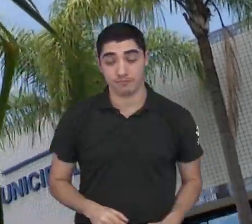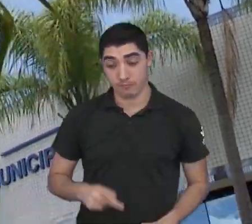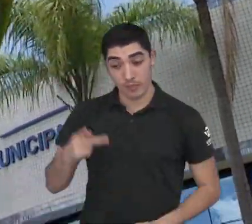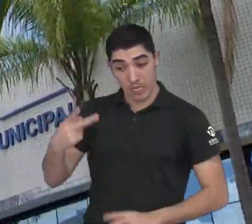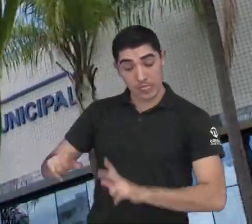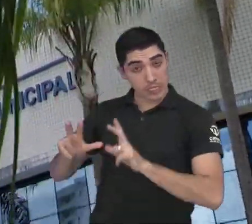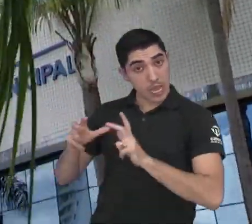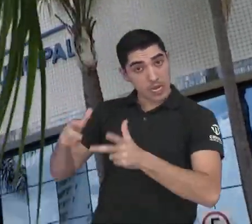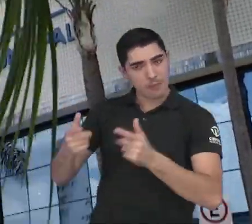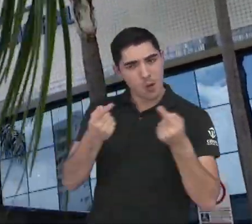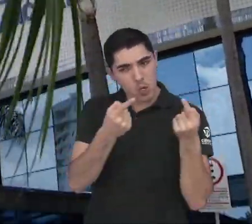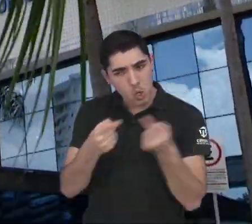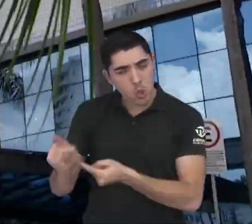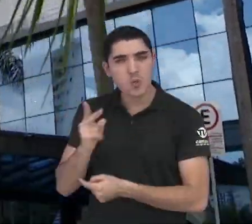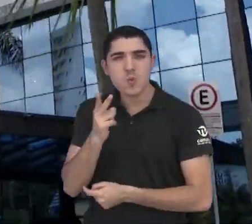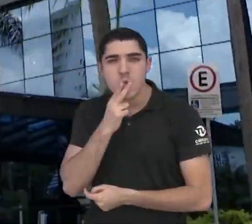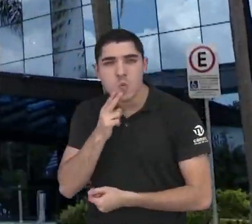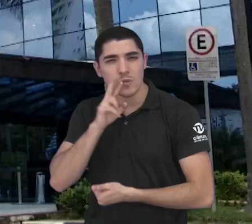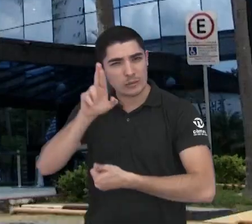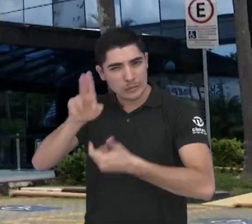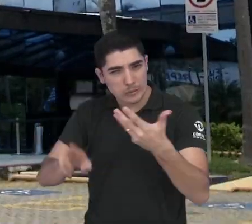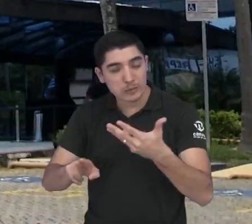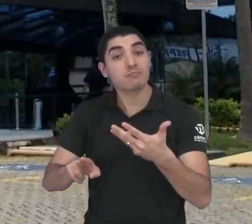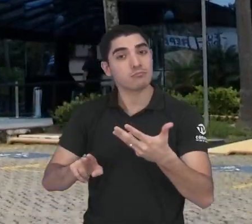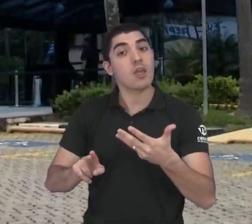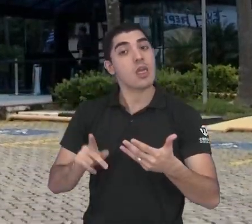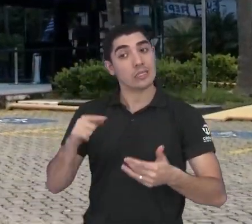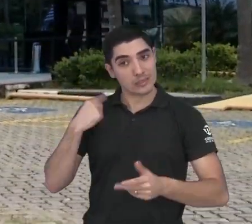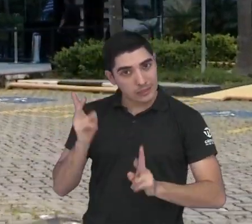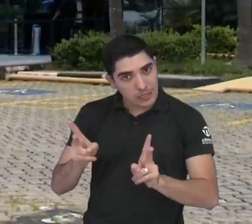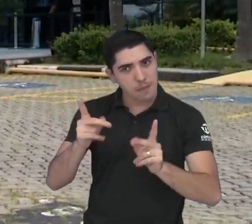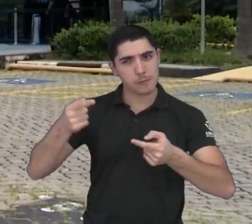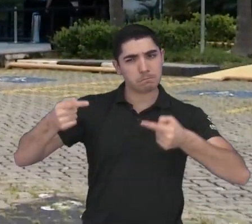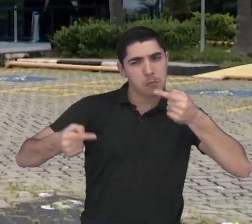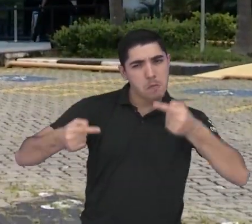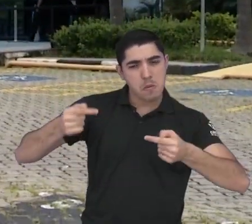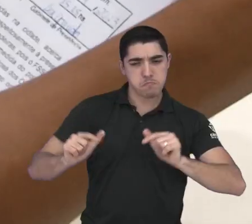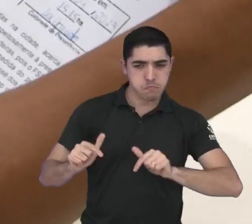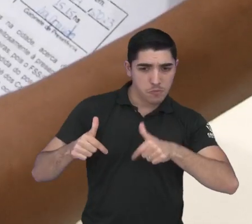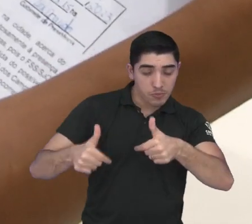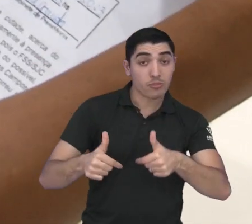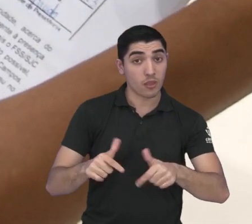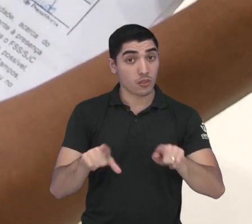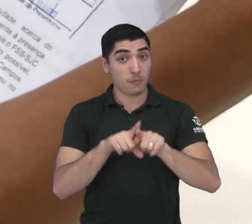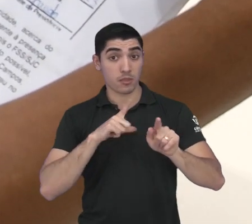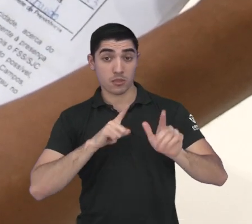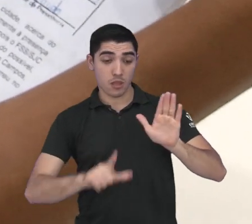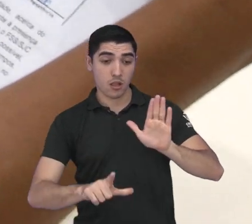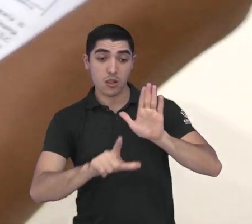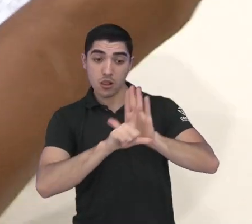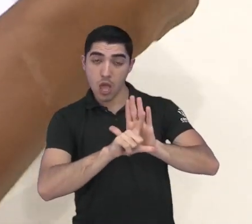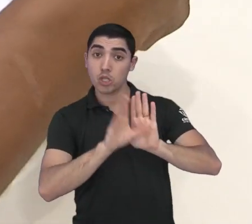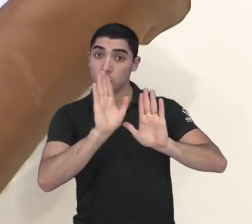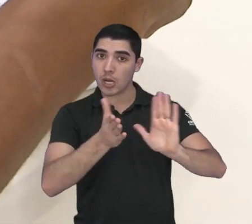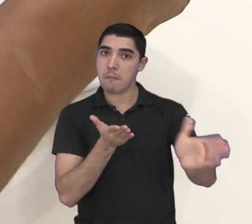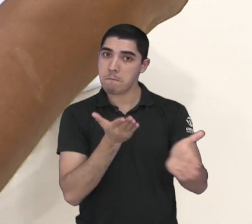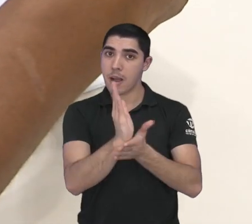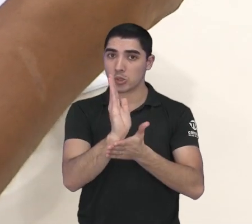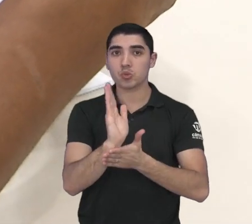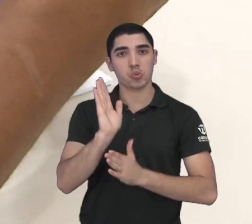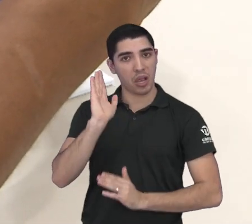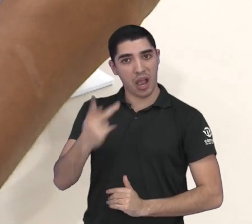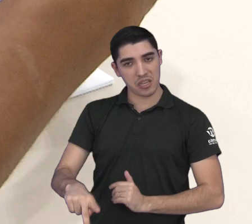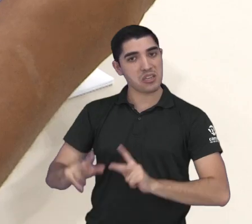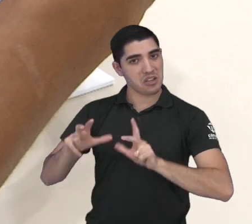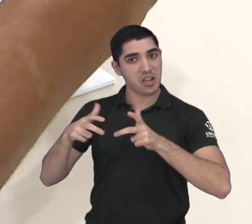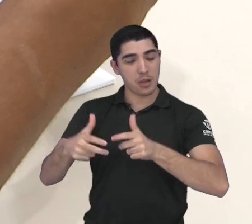Câmara, o combate ao tabagismo é um tema amplamente debatido em plenário, e leis sobre o tema foram aprovadas